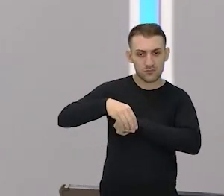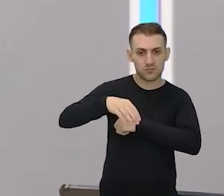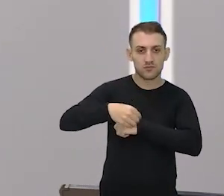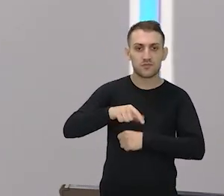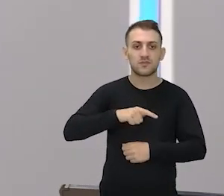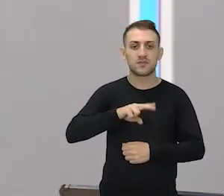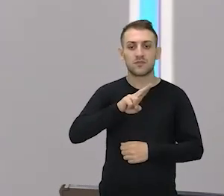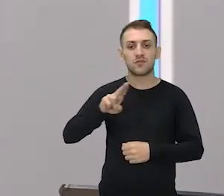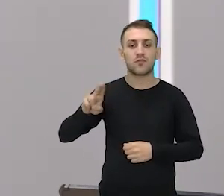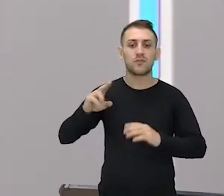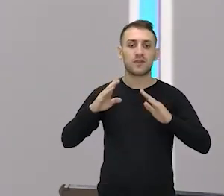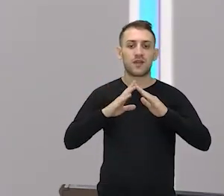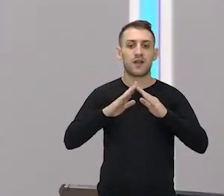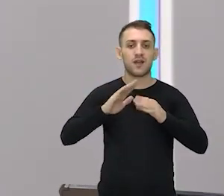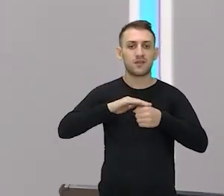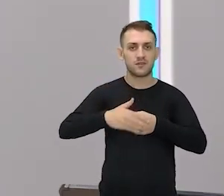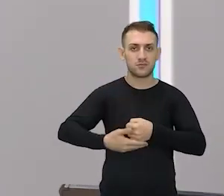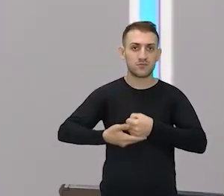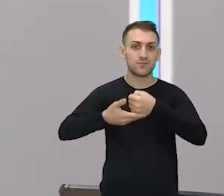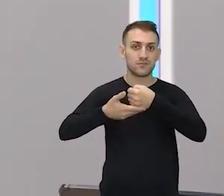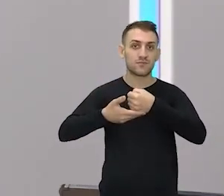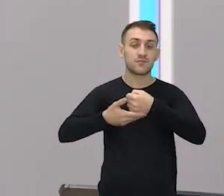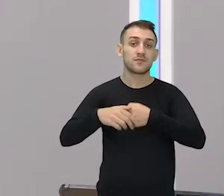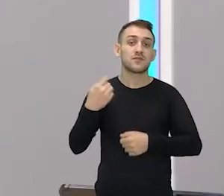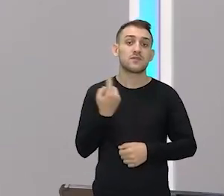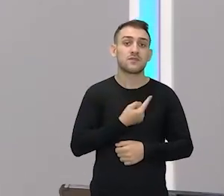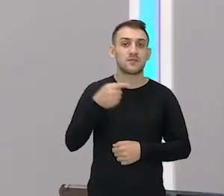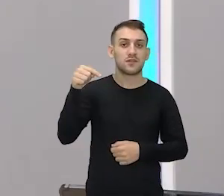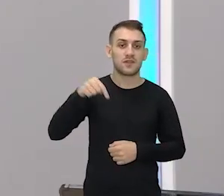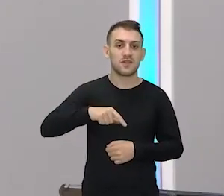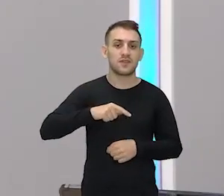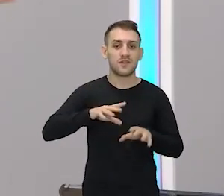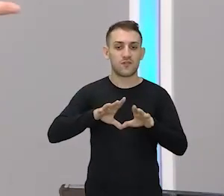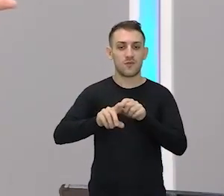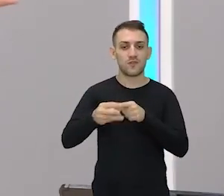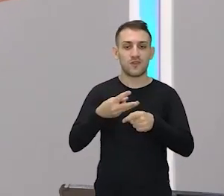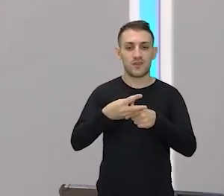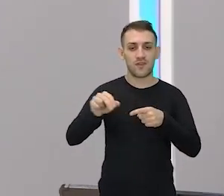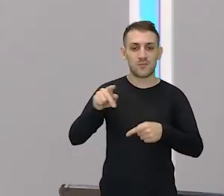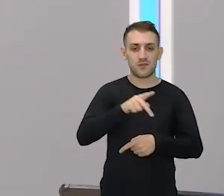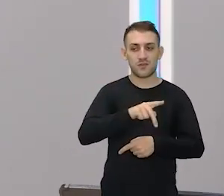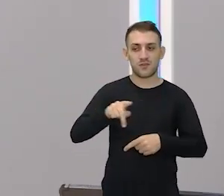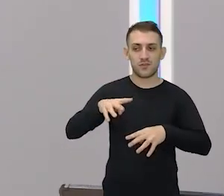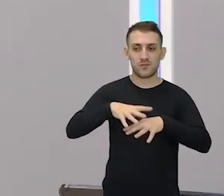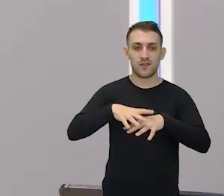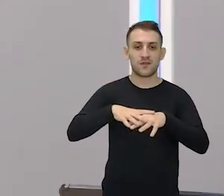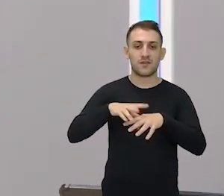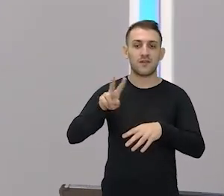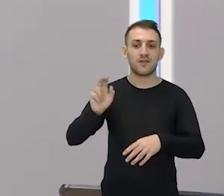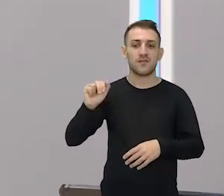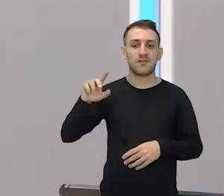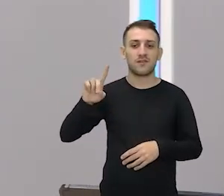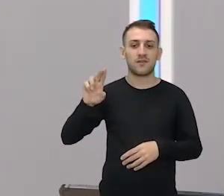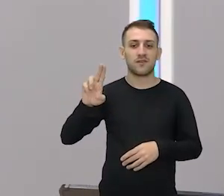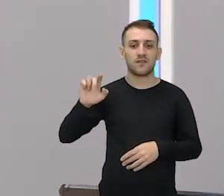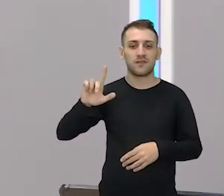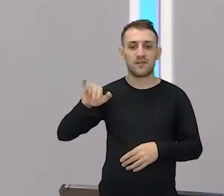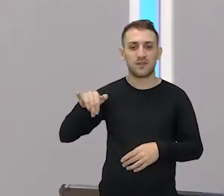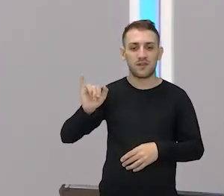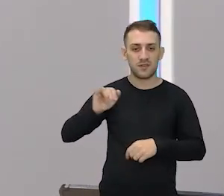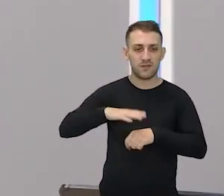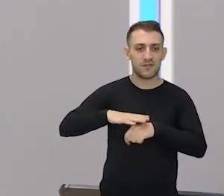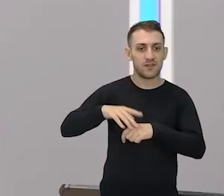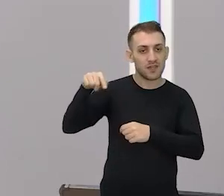chama Casa Sustentável. E a gente está com o formador EFAP, professor de matemática Vanderlei, que vai mediar essa conversa